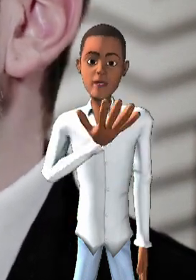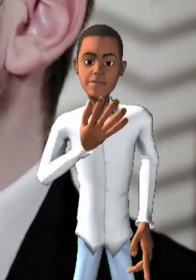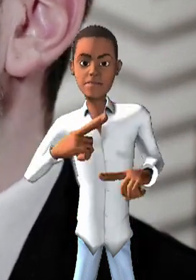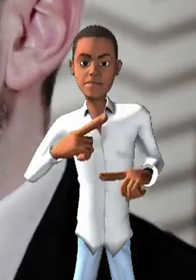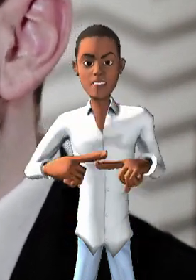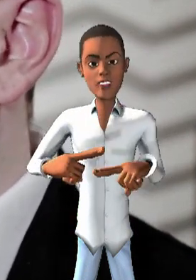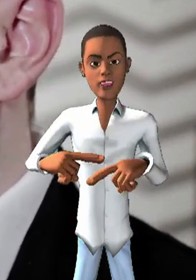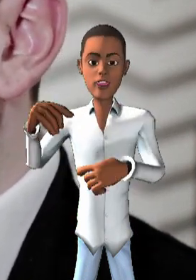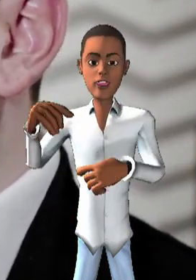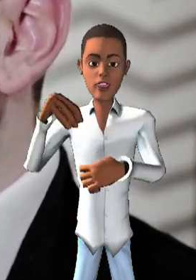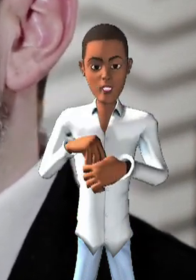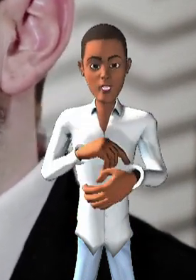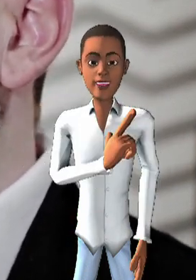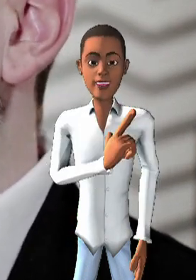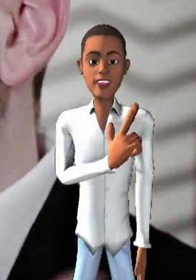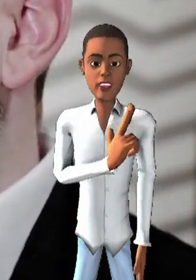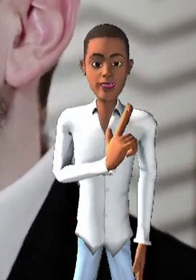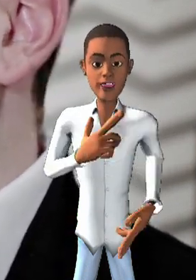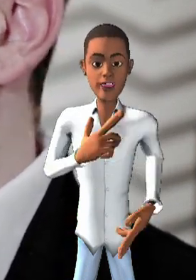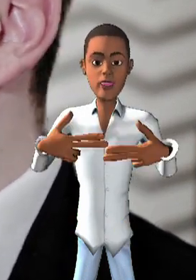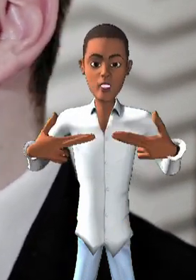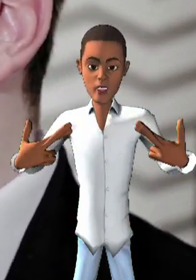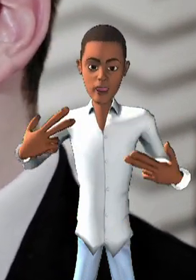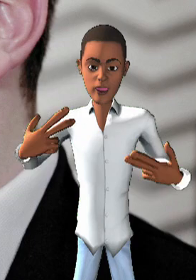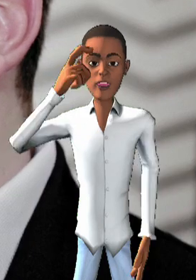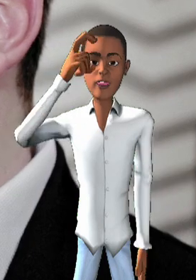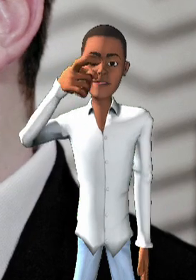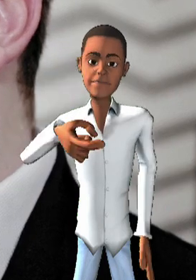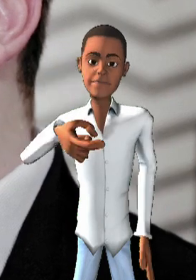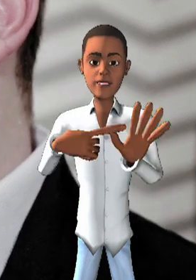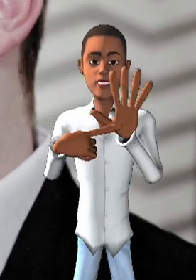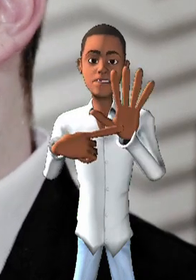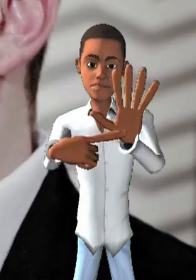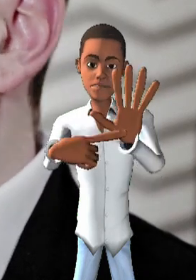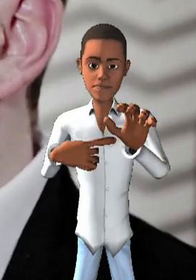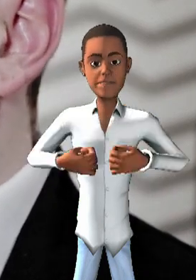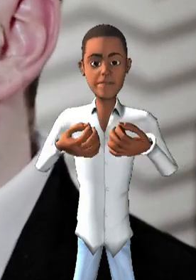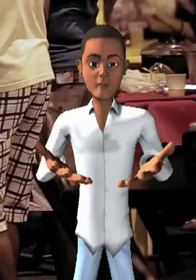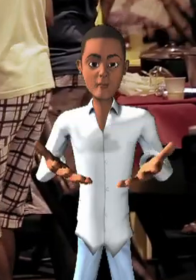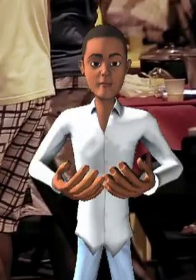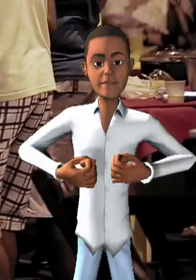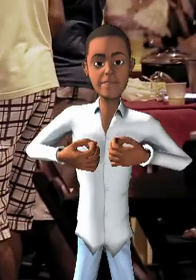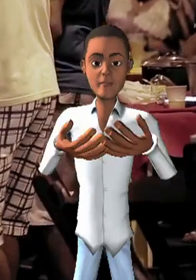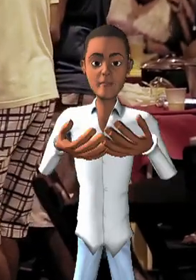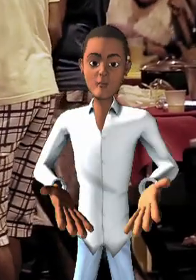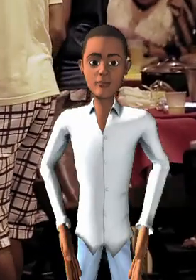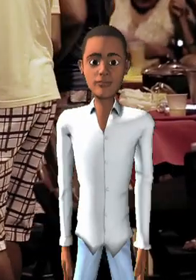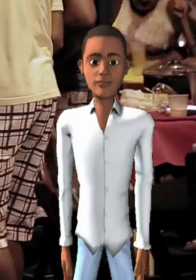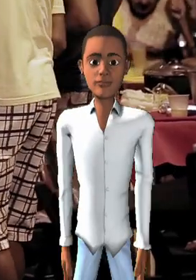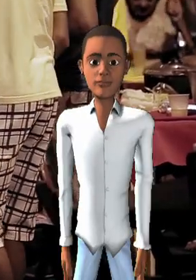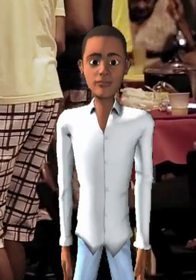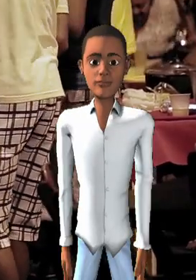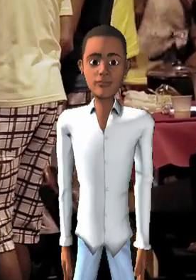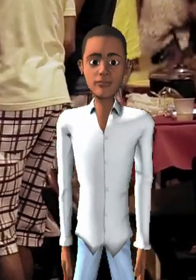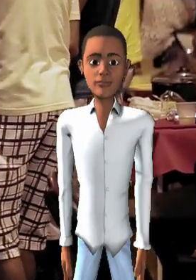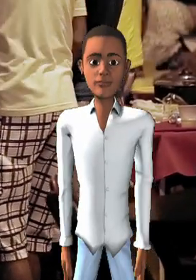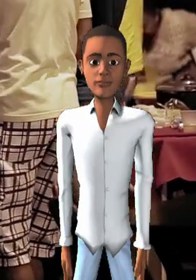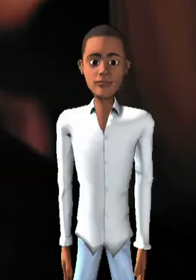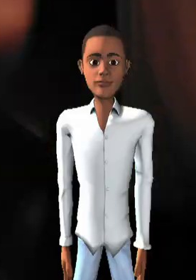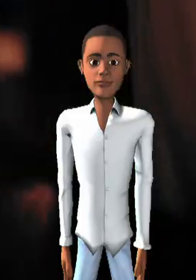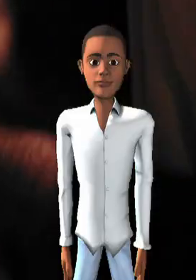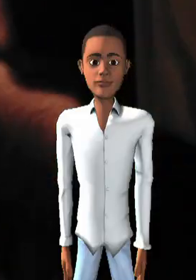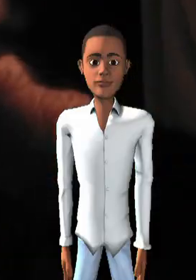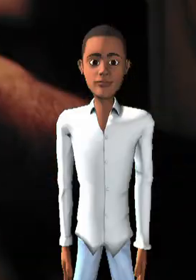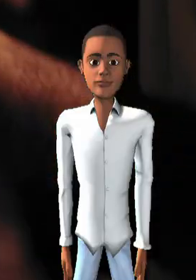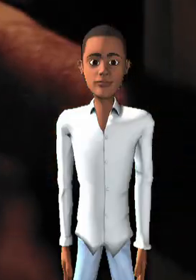porque existe algo por trás desses muros que seria interessante expressar.